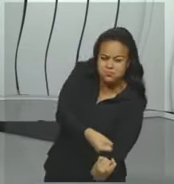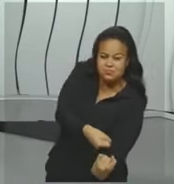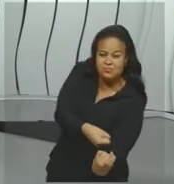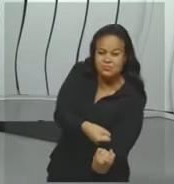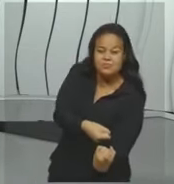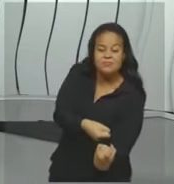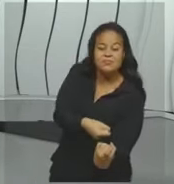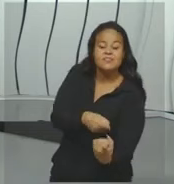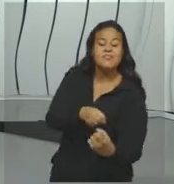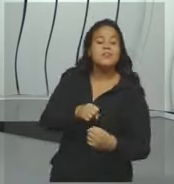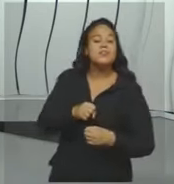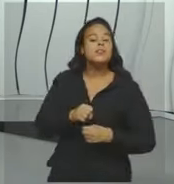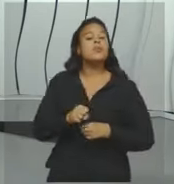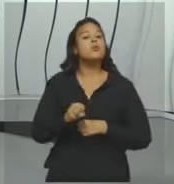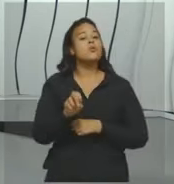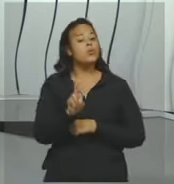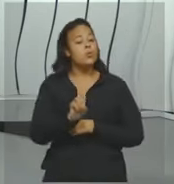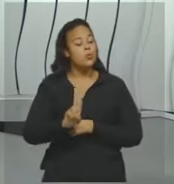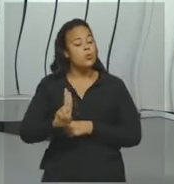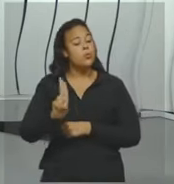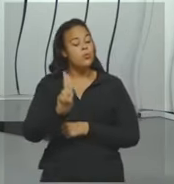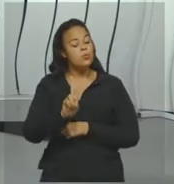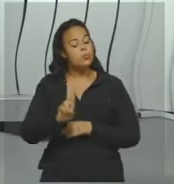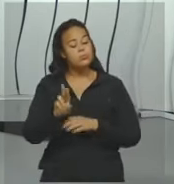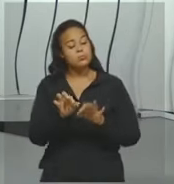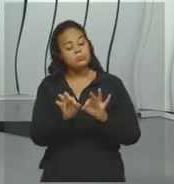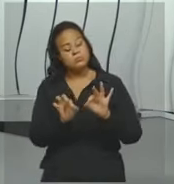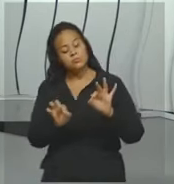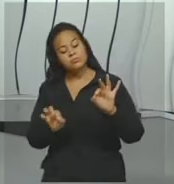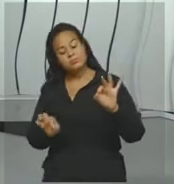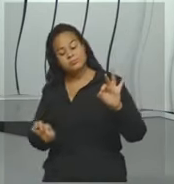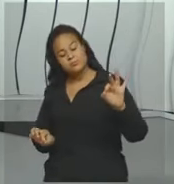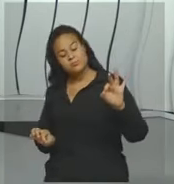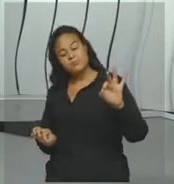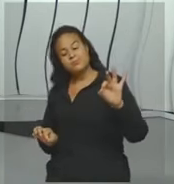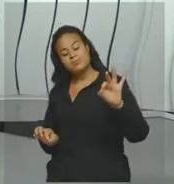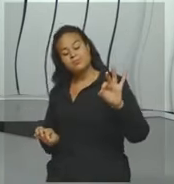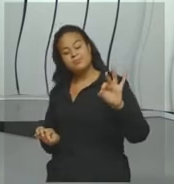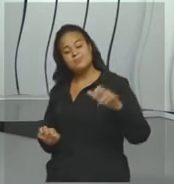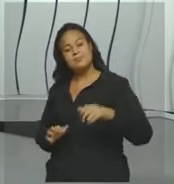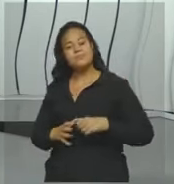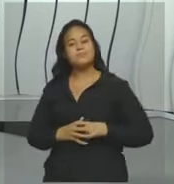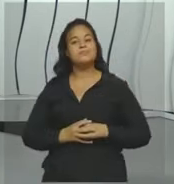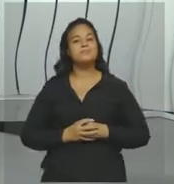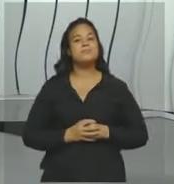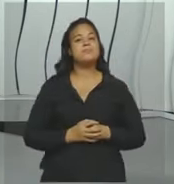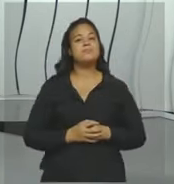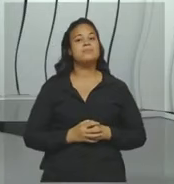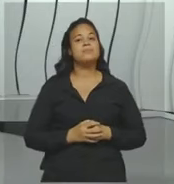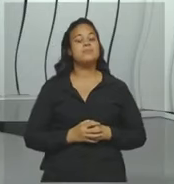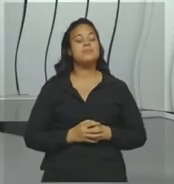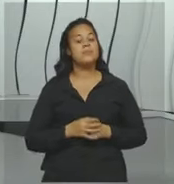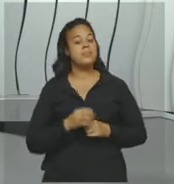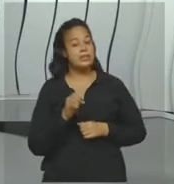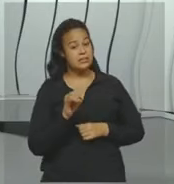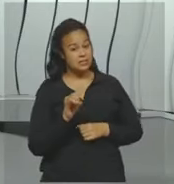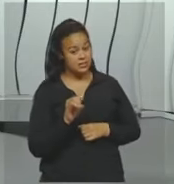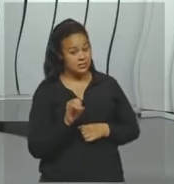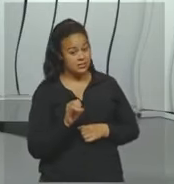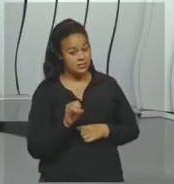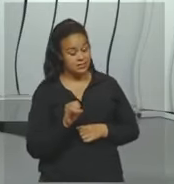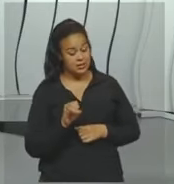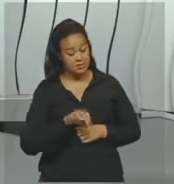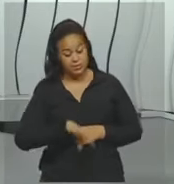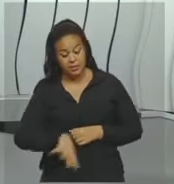necessária sem o uso desse plano inclinado. Então, se você quiser pegar um objeto do chão